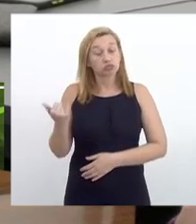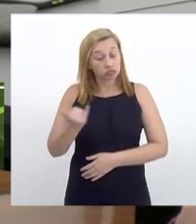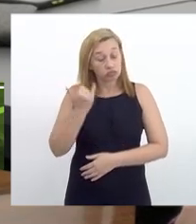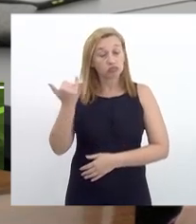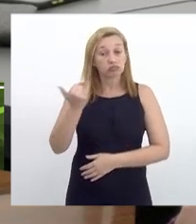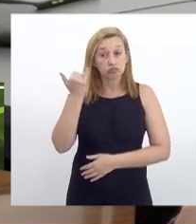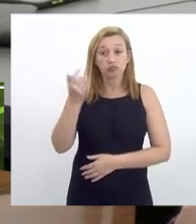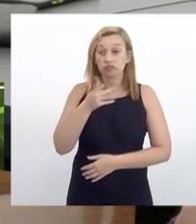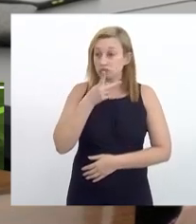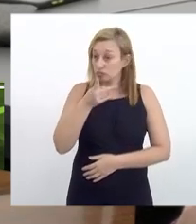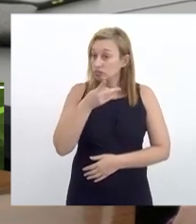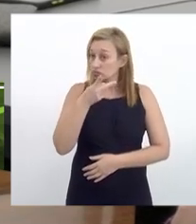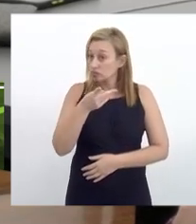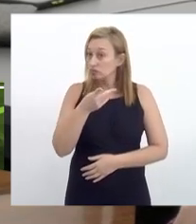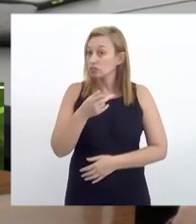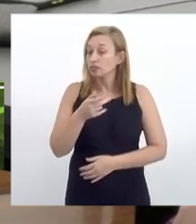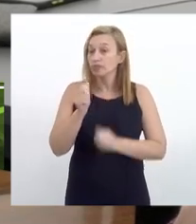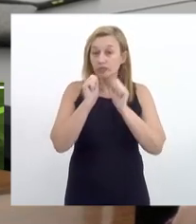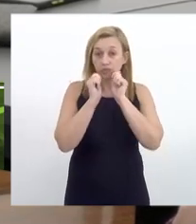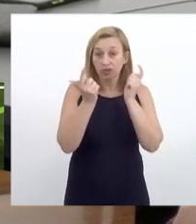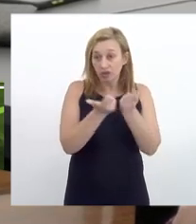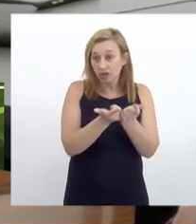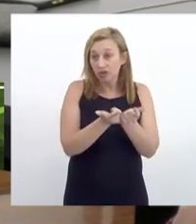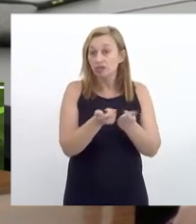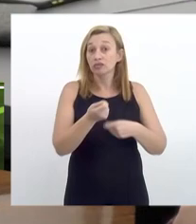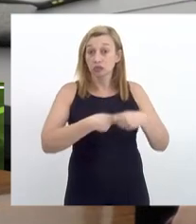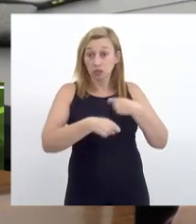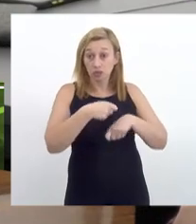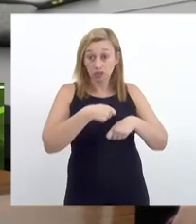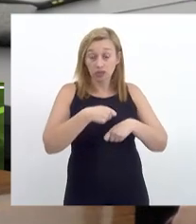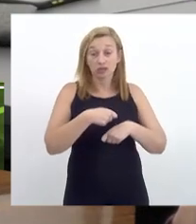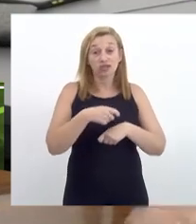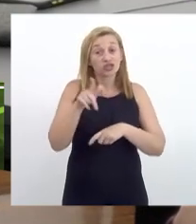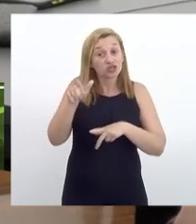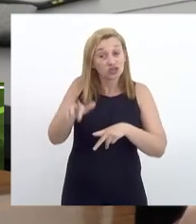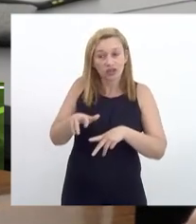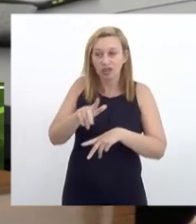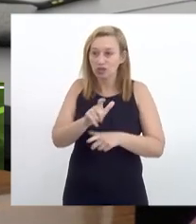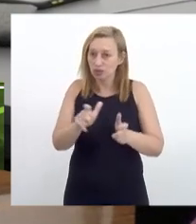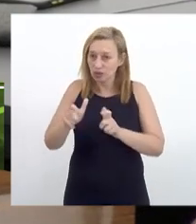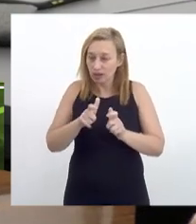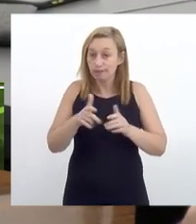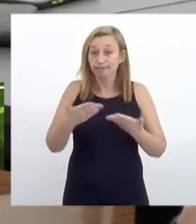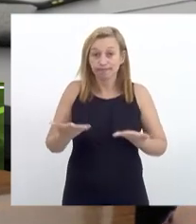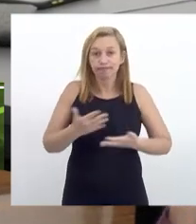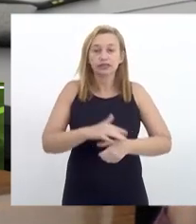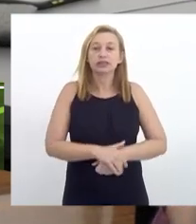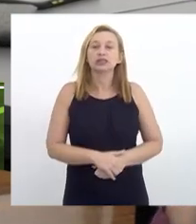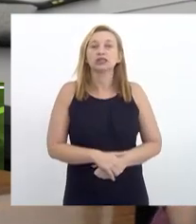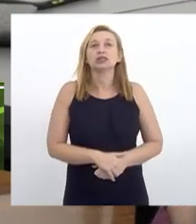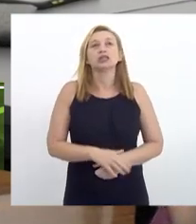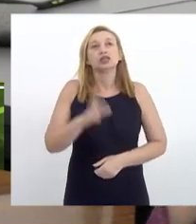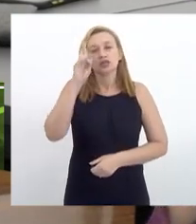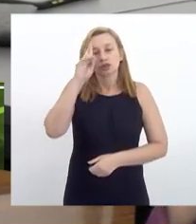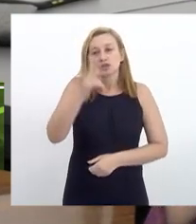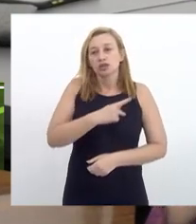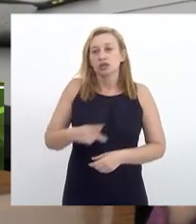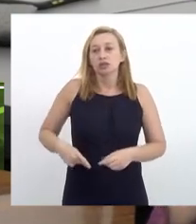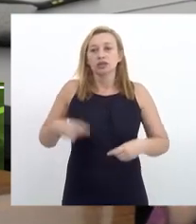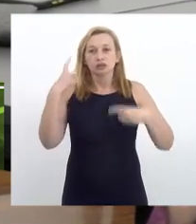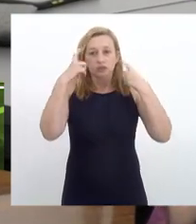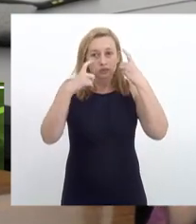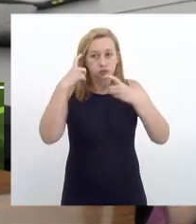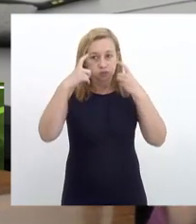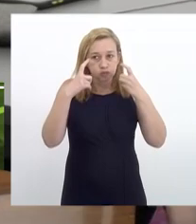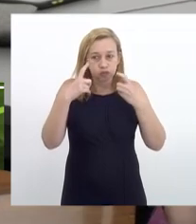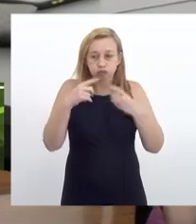gente ressaltar E a LERJ Inclusive tem economizado Muito em diferentes Lugares E senhor Presidente Me preocupa E eu não